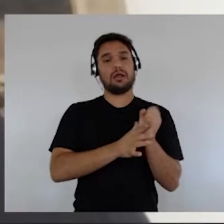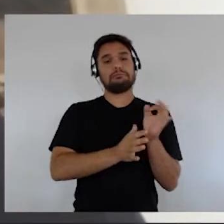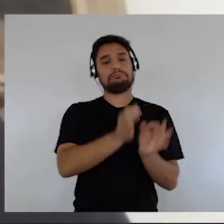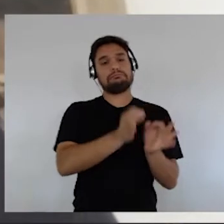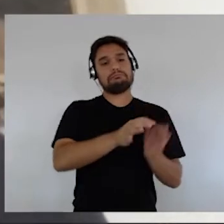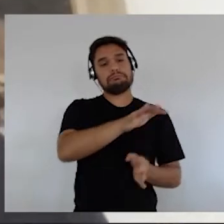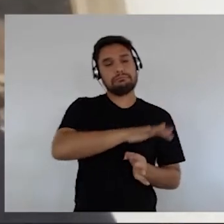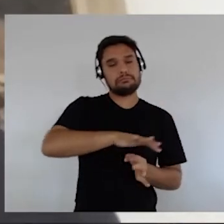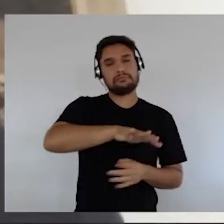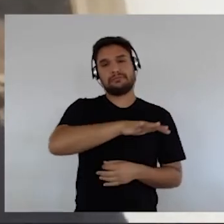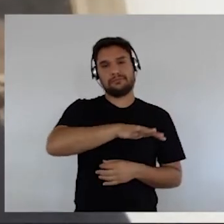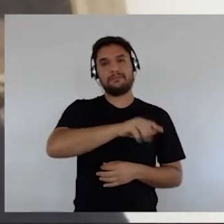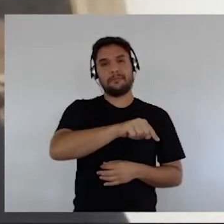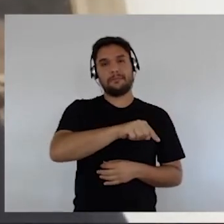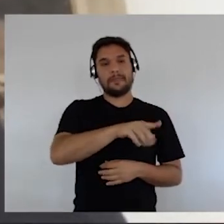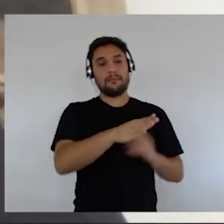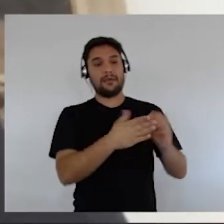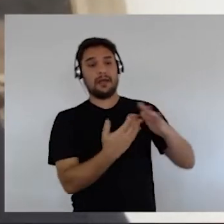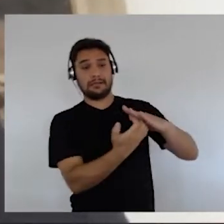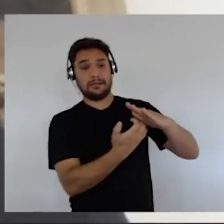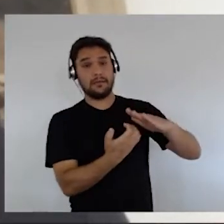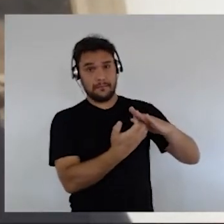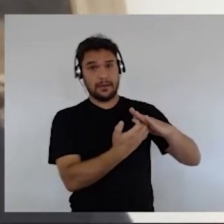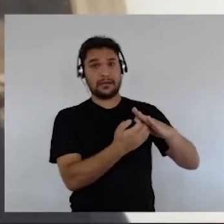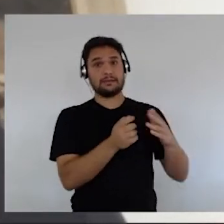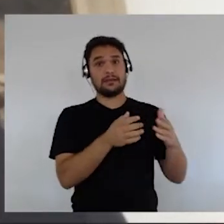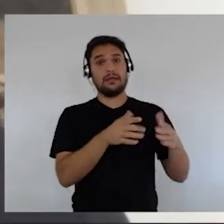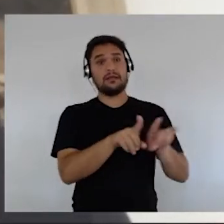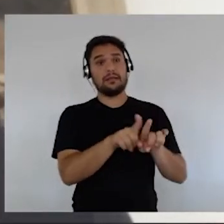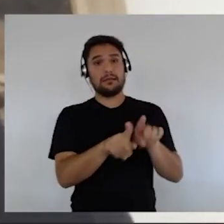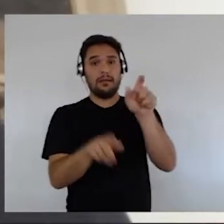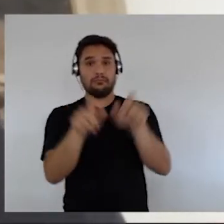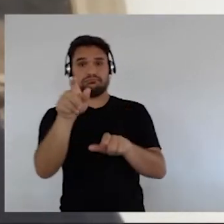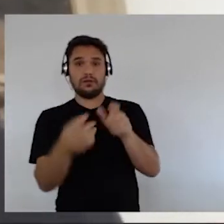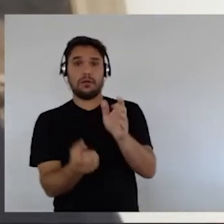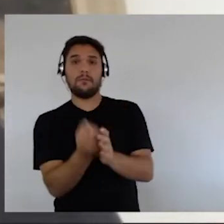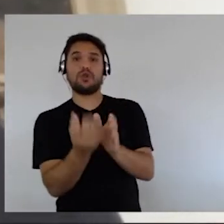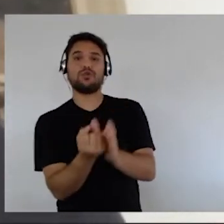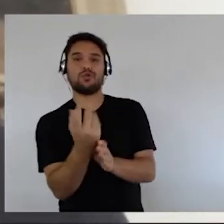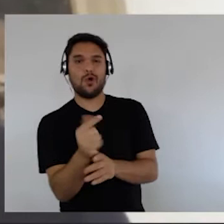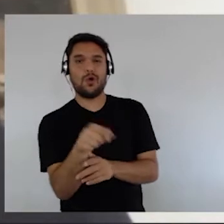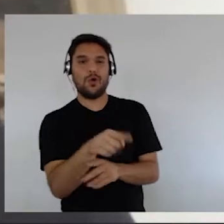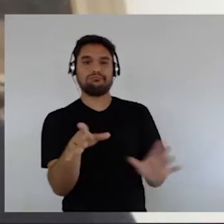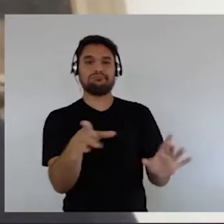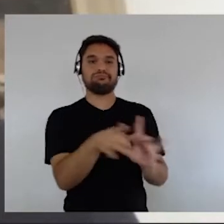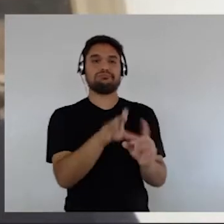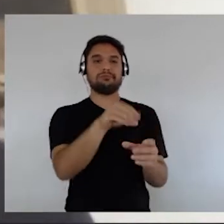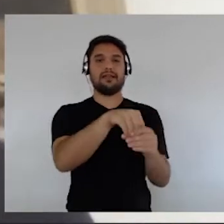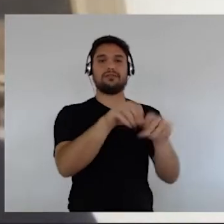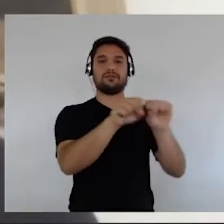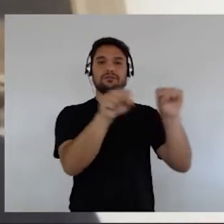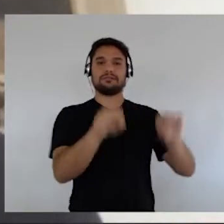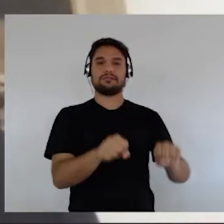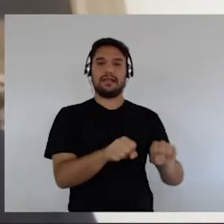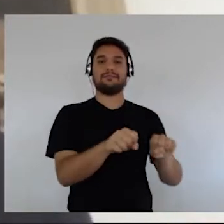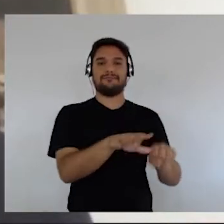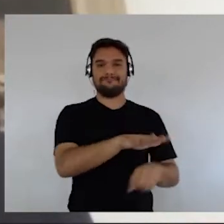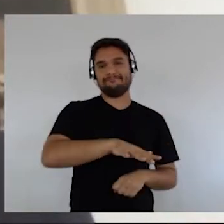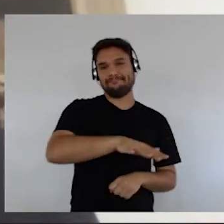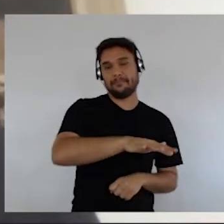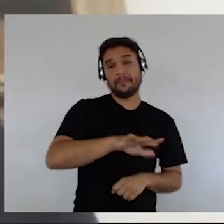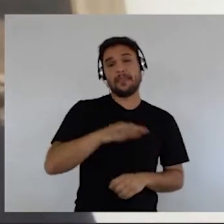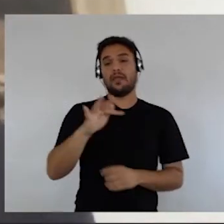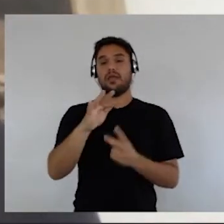e previsibilidade para as empresas integradoras e produtores integrados que compõem o sistema integrado de produção.